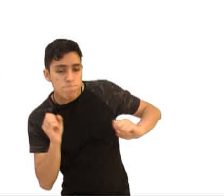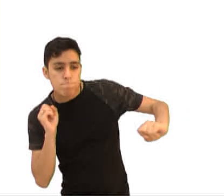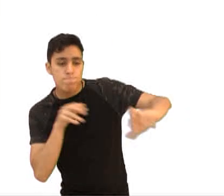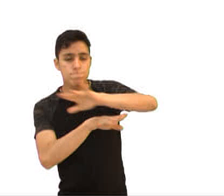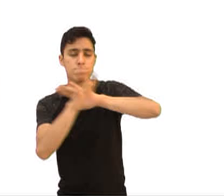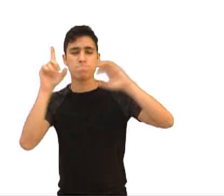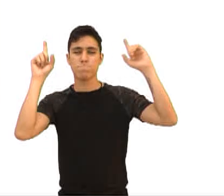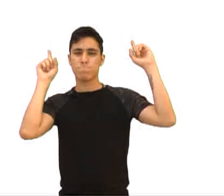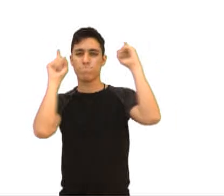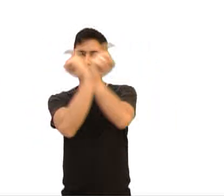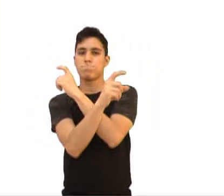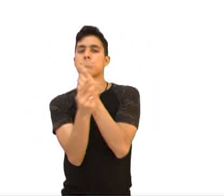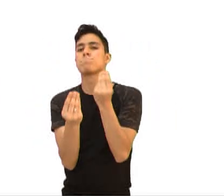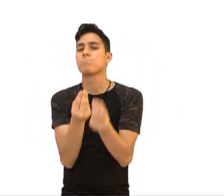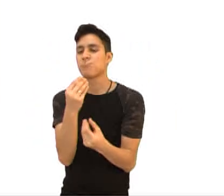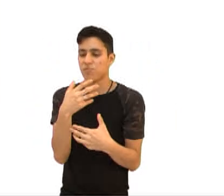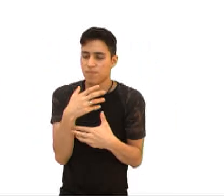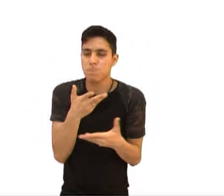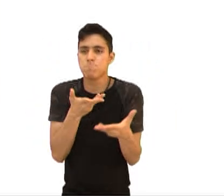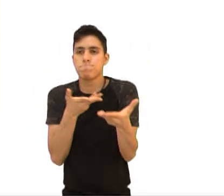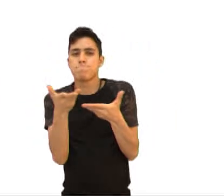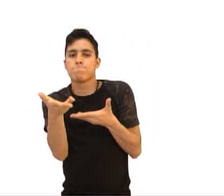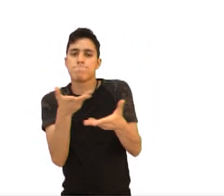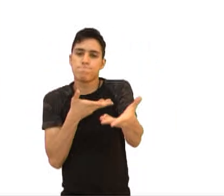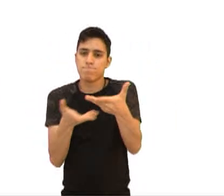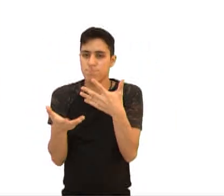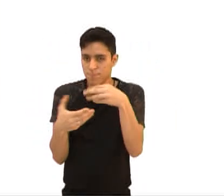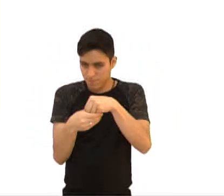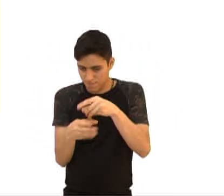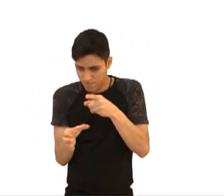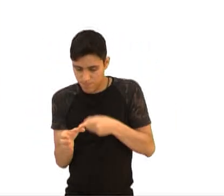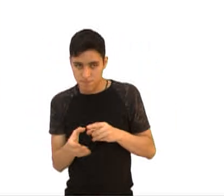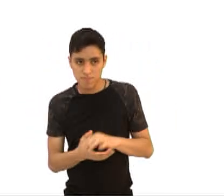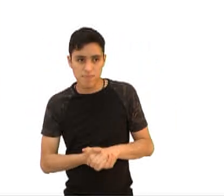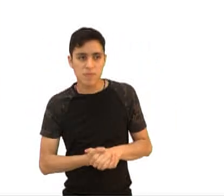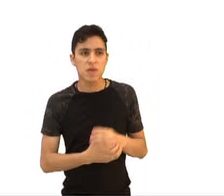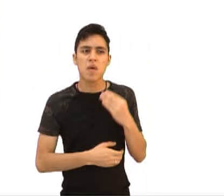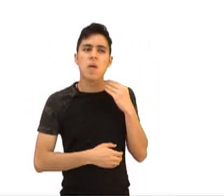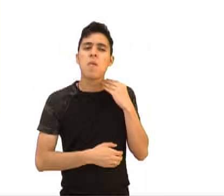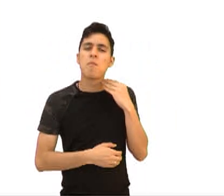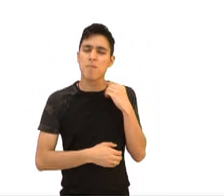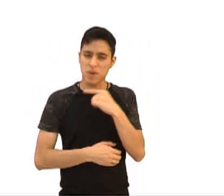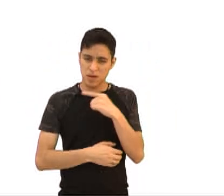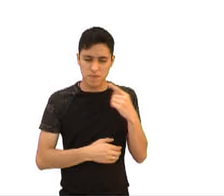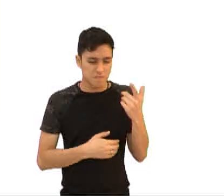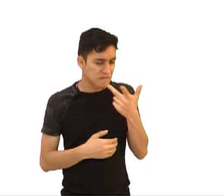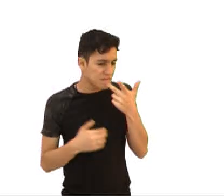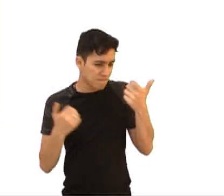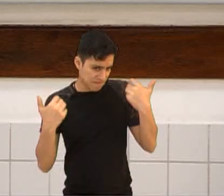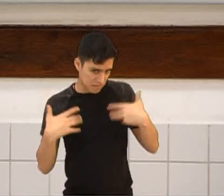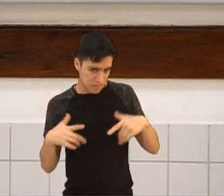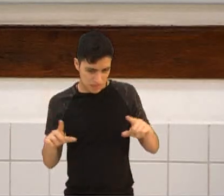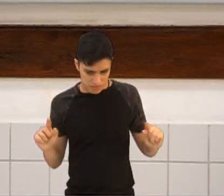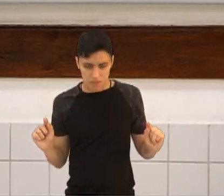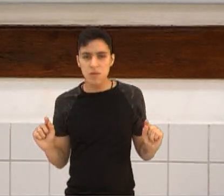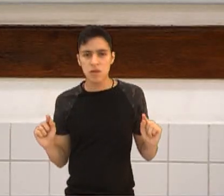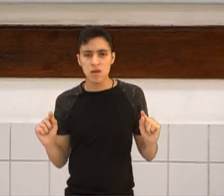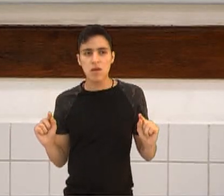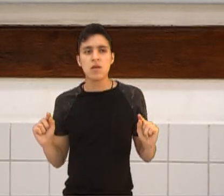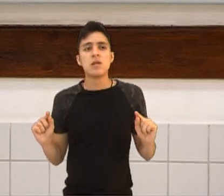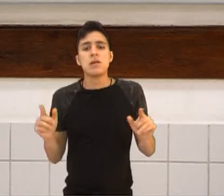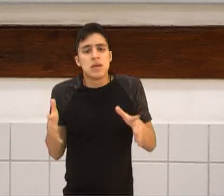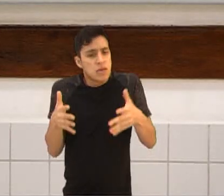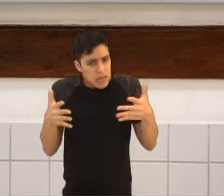a dinâmica dessas cidades. O Banco Asiático acredita que a urbanização traz uma evolução para a